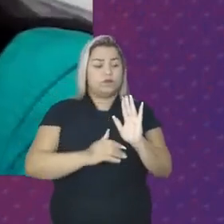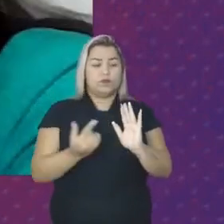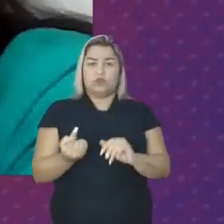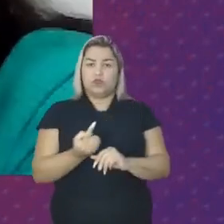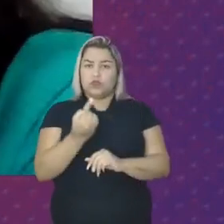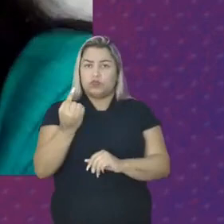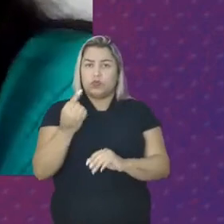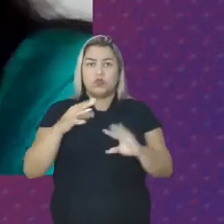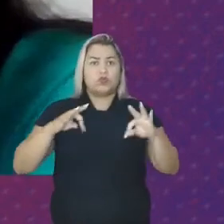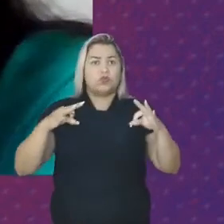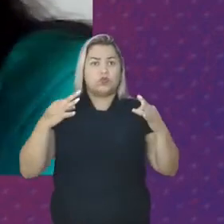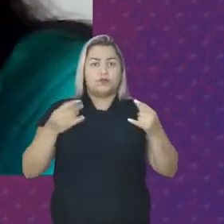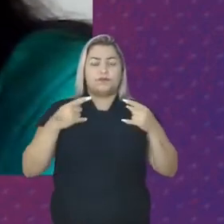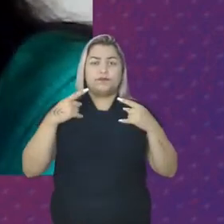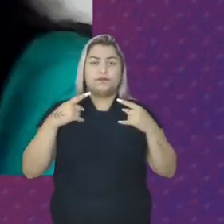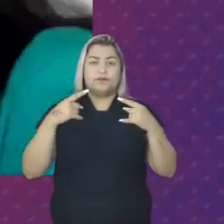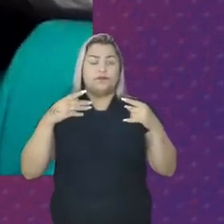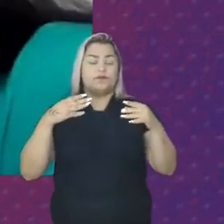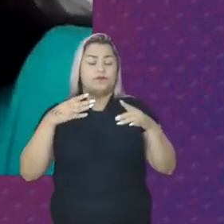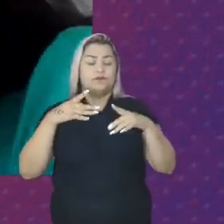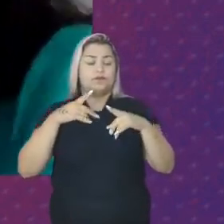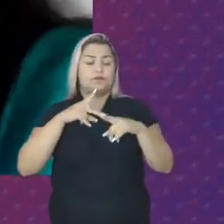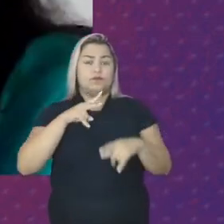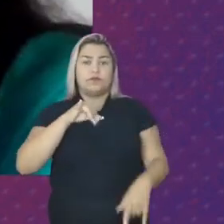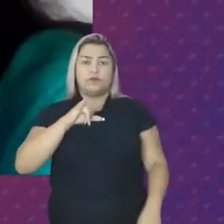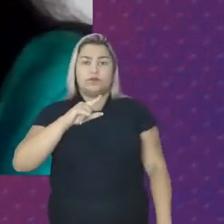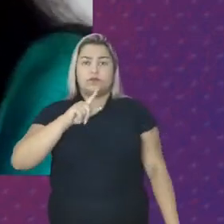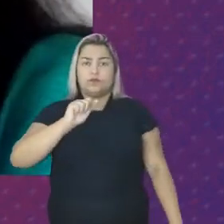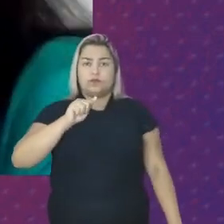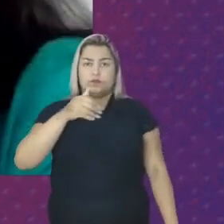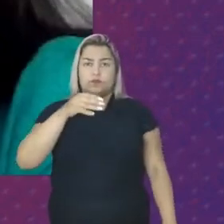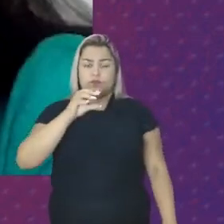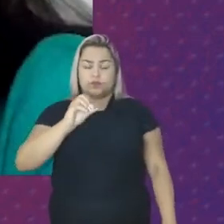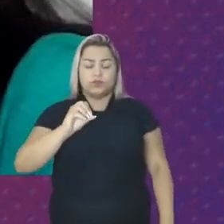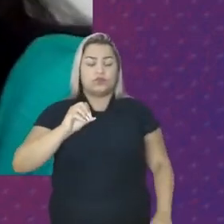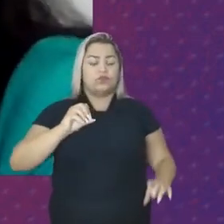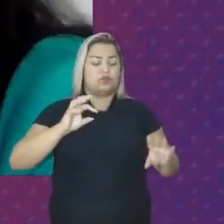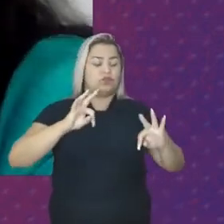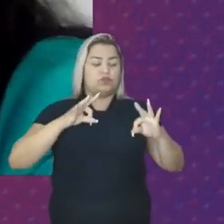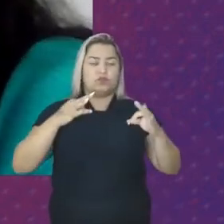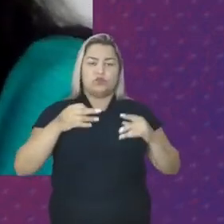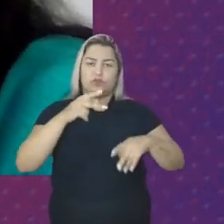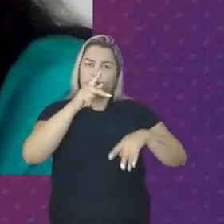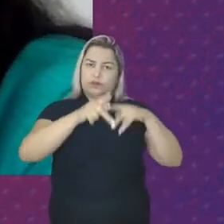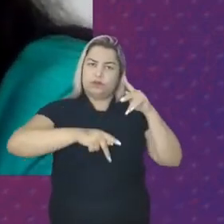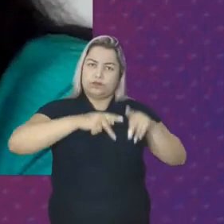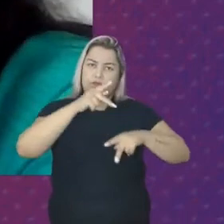único para todas as violações de direitos e para todos os públicos, né? E essa